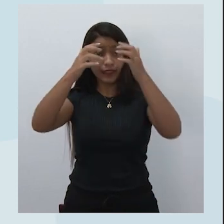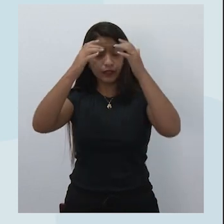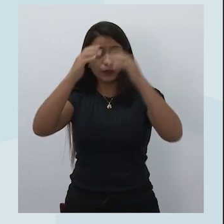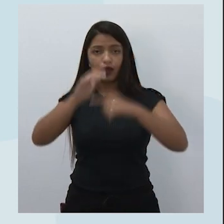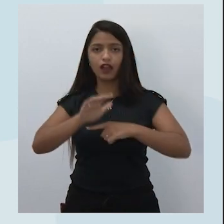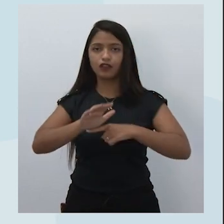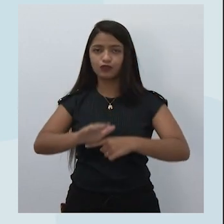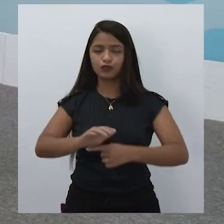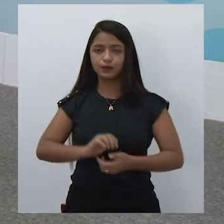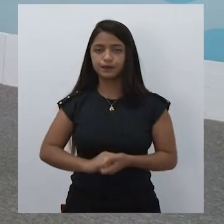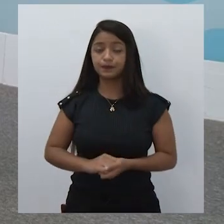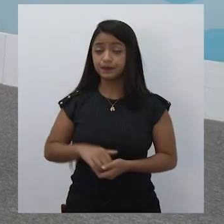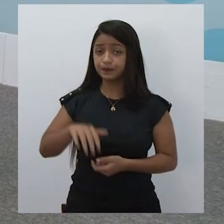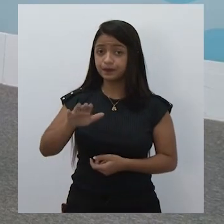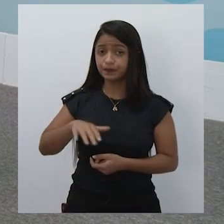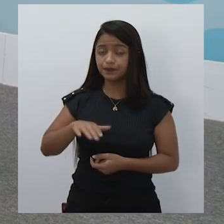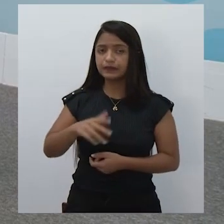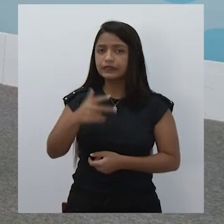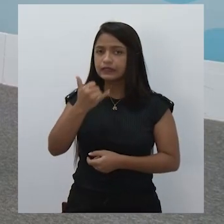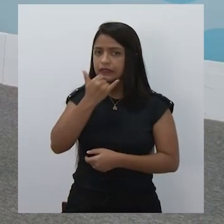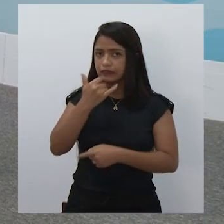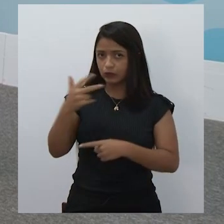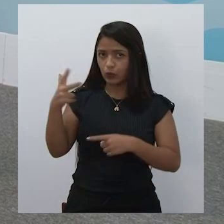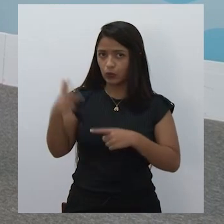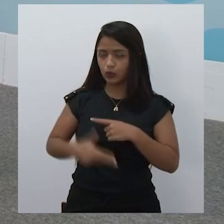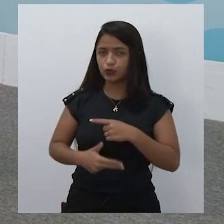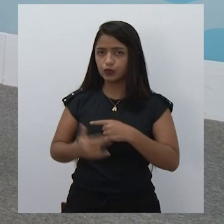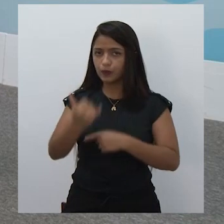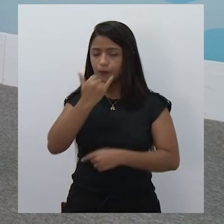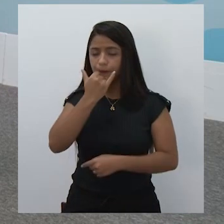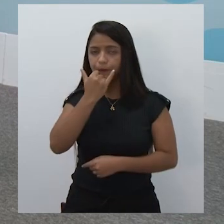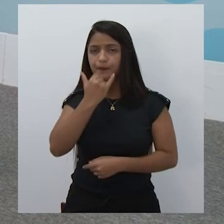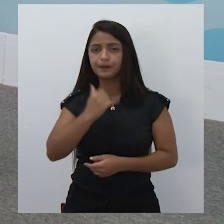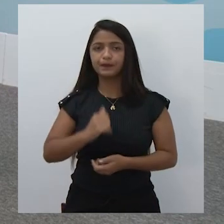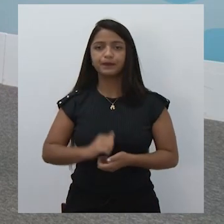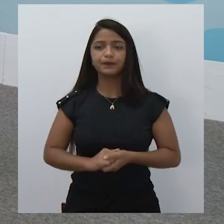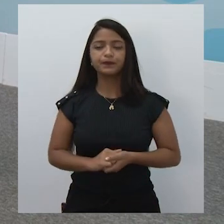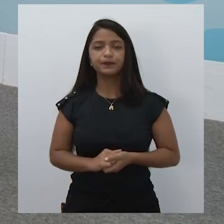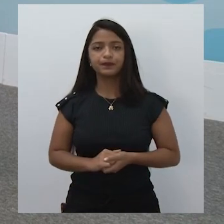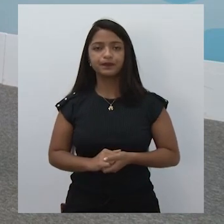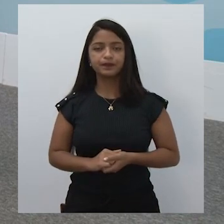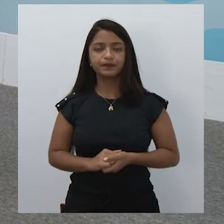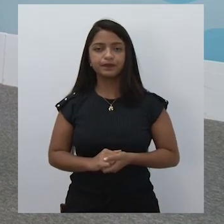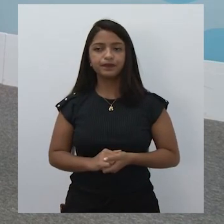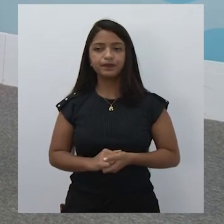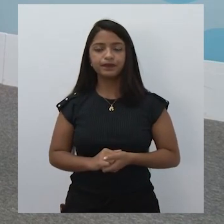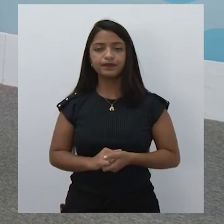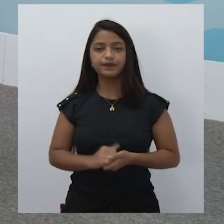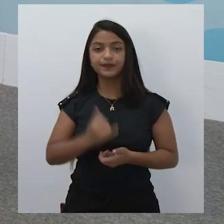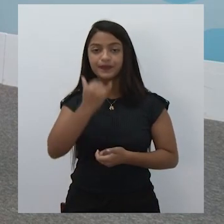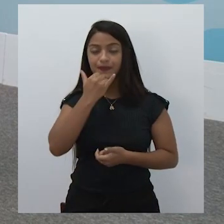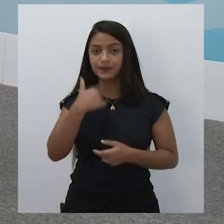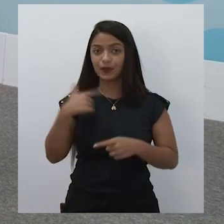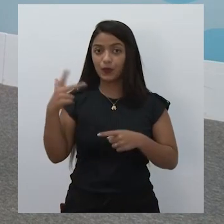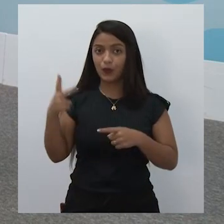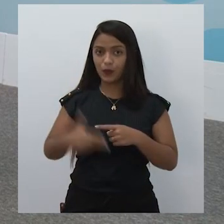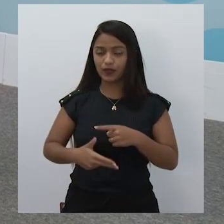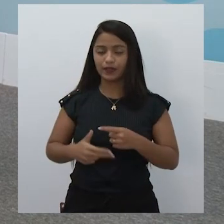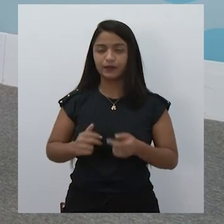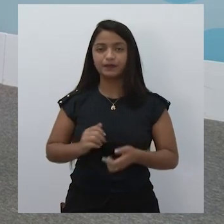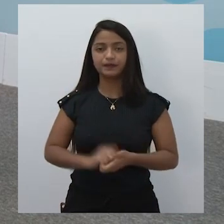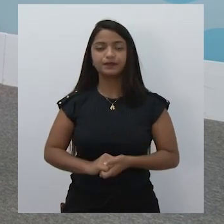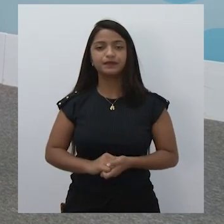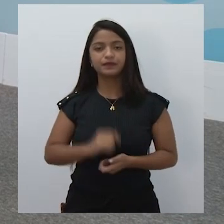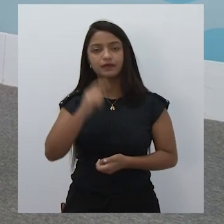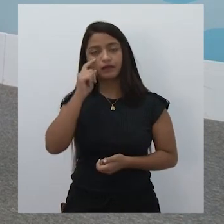o interessante de falar, desculpa te cortar, Tante, peguei sua fala de assalto, como diria o nosso saudoso Herbert,